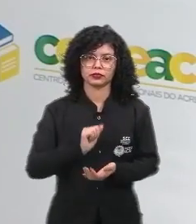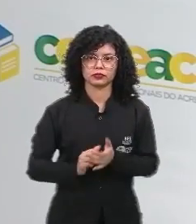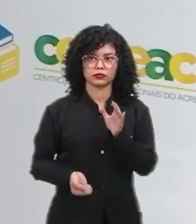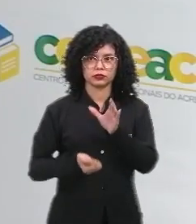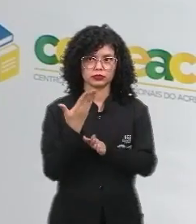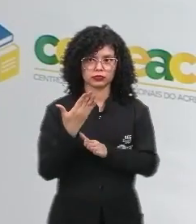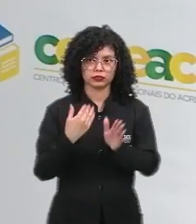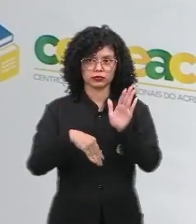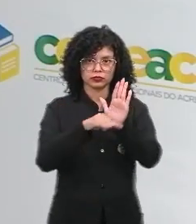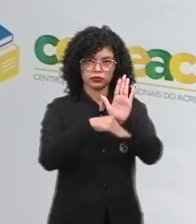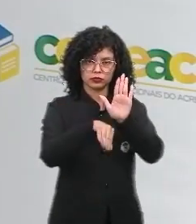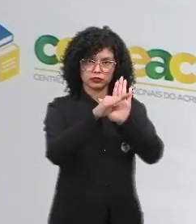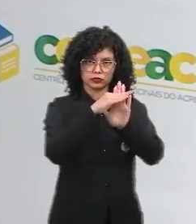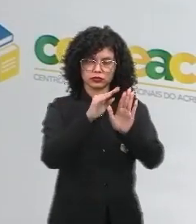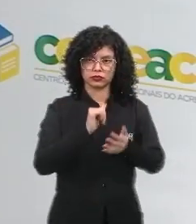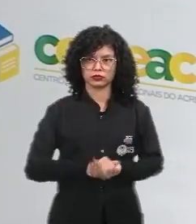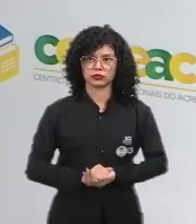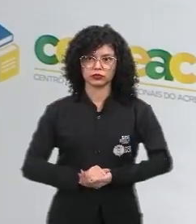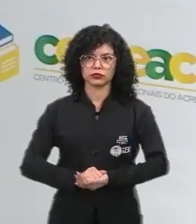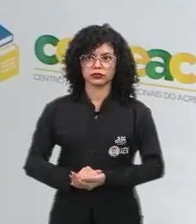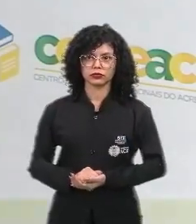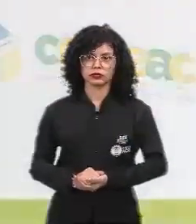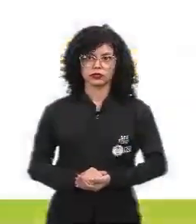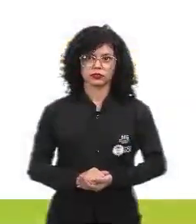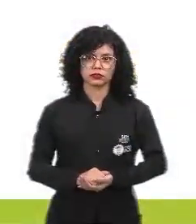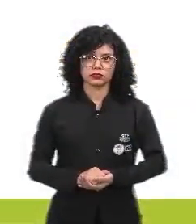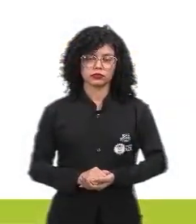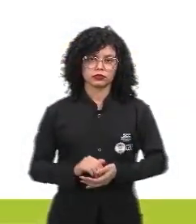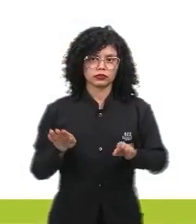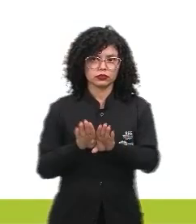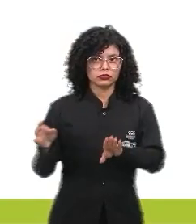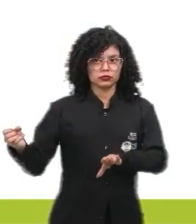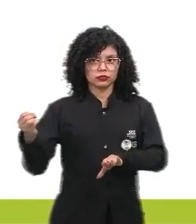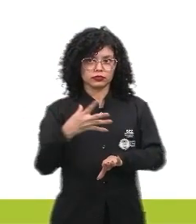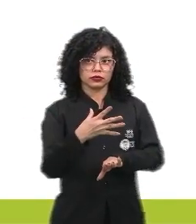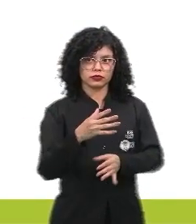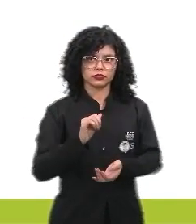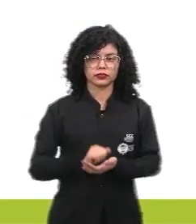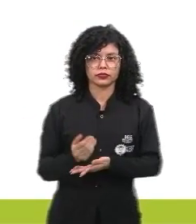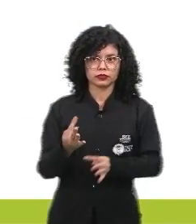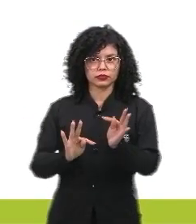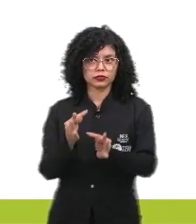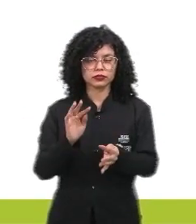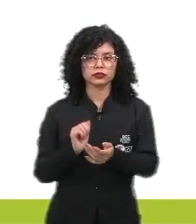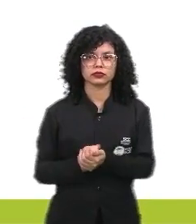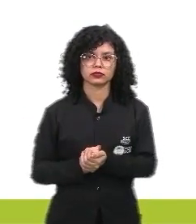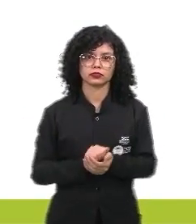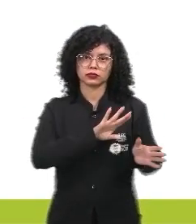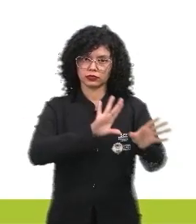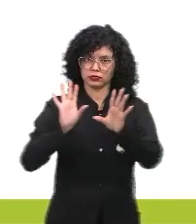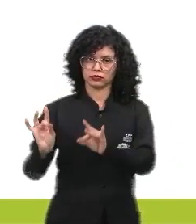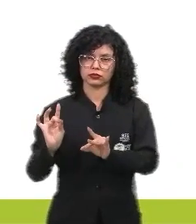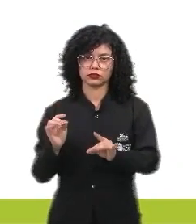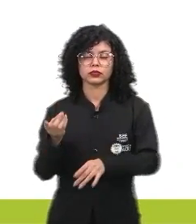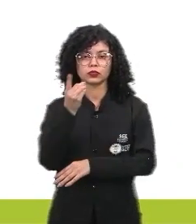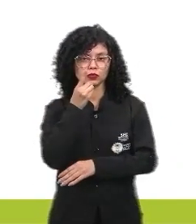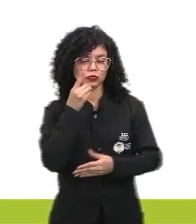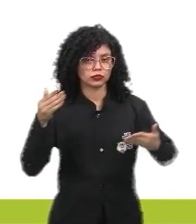surgimento da classe proletariada. Nós vamos ter inovações tecnológicas que vão trazer para os dias